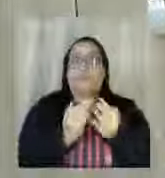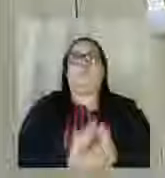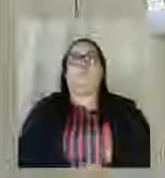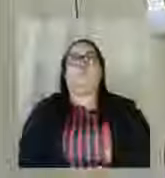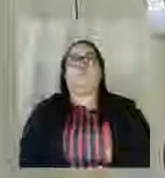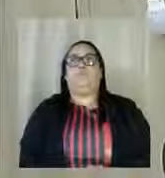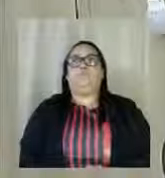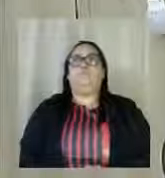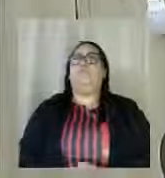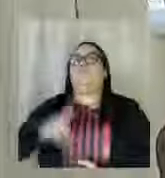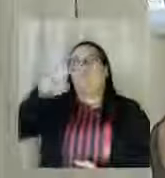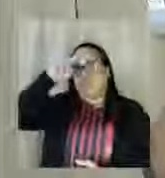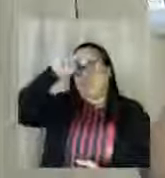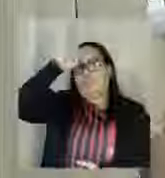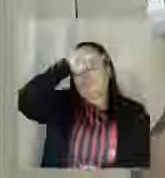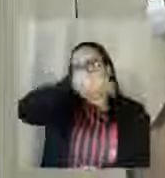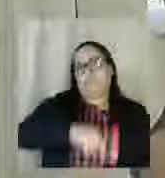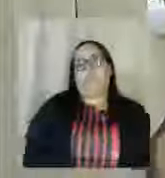empecilhos.